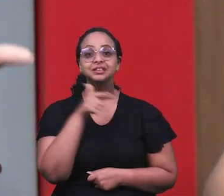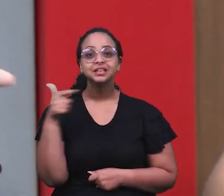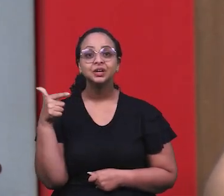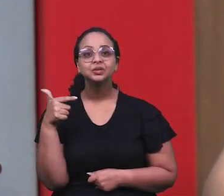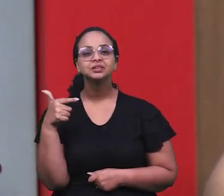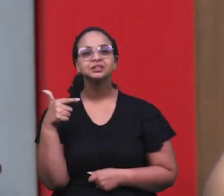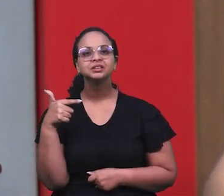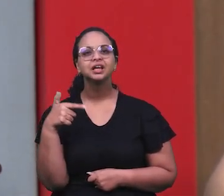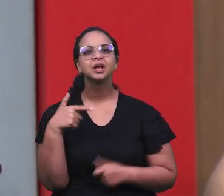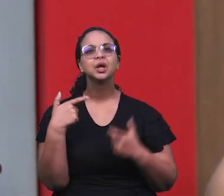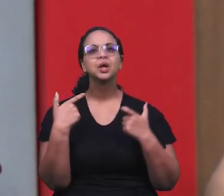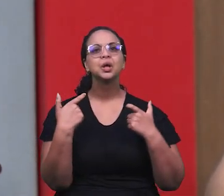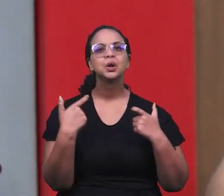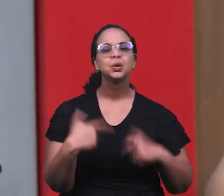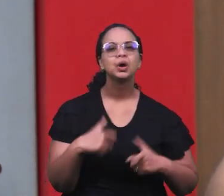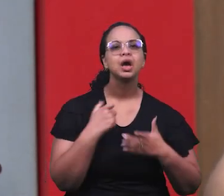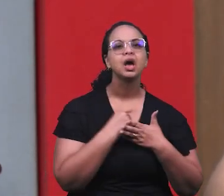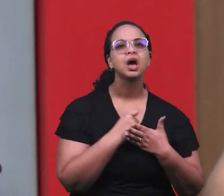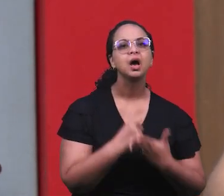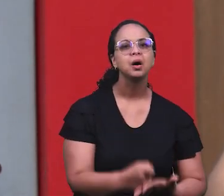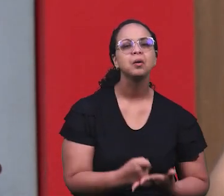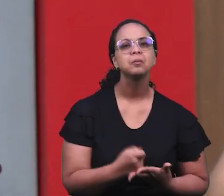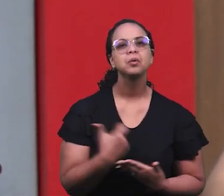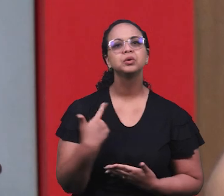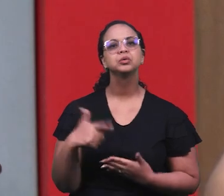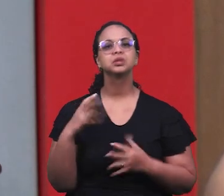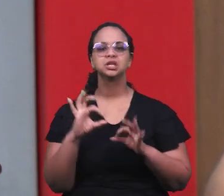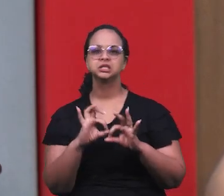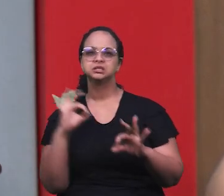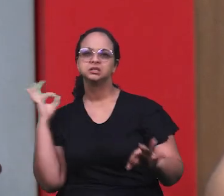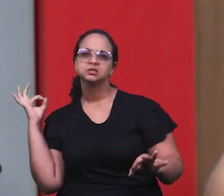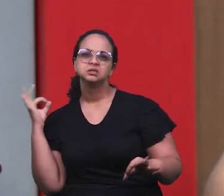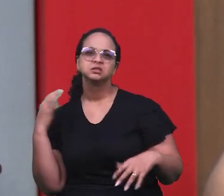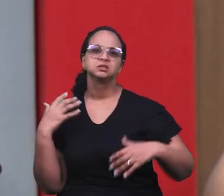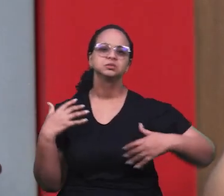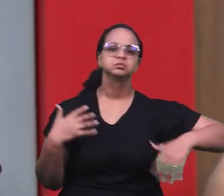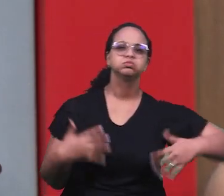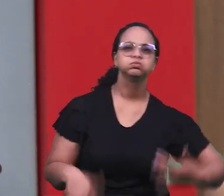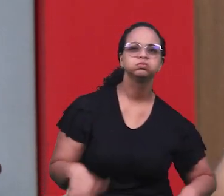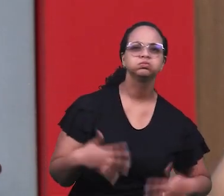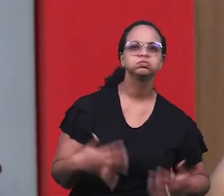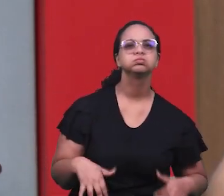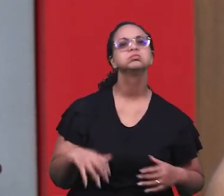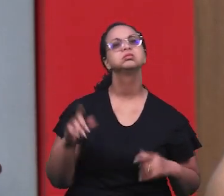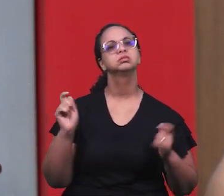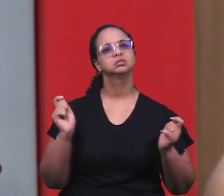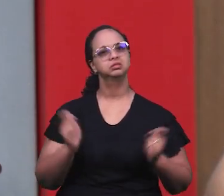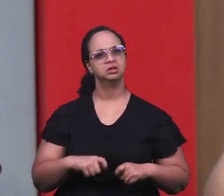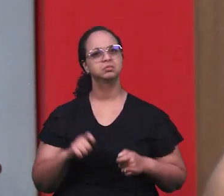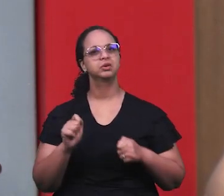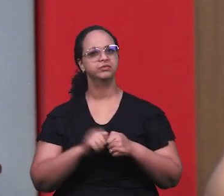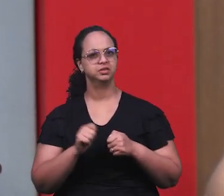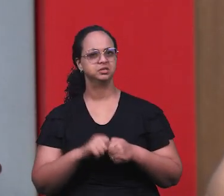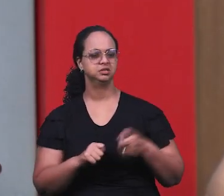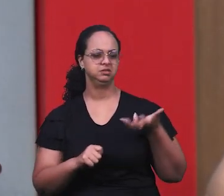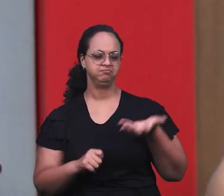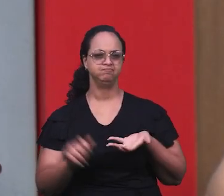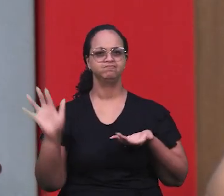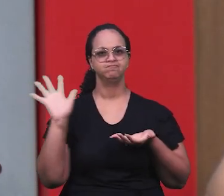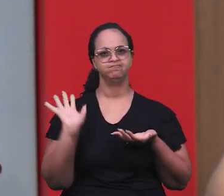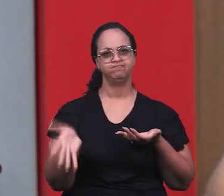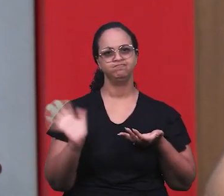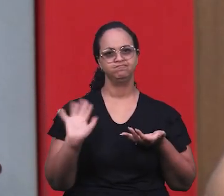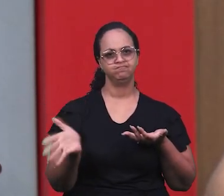como a Natália falou, não tem lugar para pôr um apoio, você está muito distante de um banco, muito distante de um lugar, dá pra gente fazer a